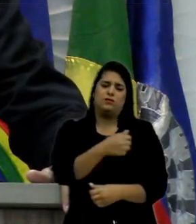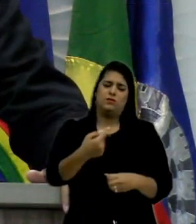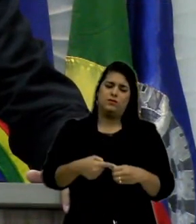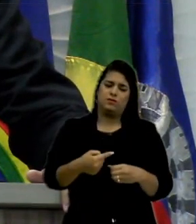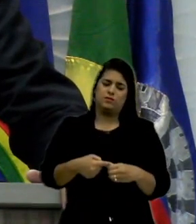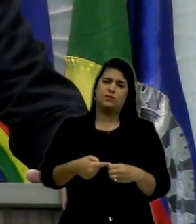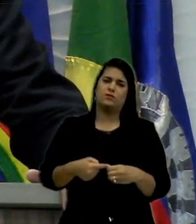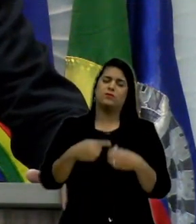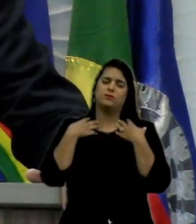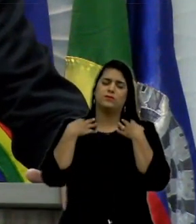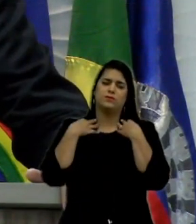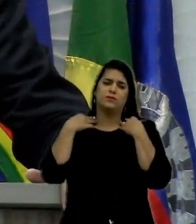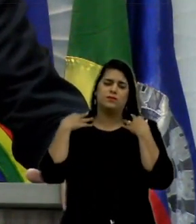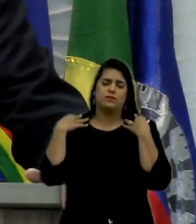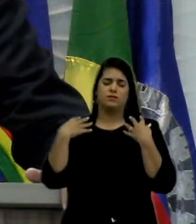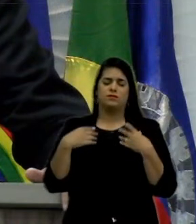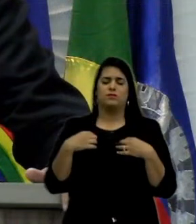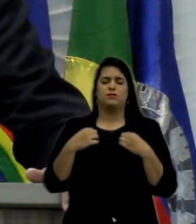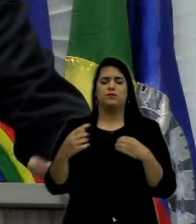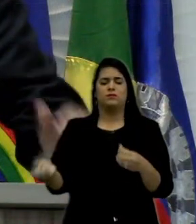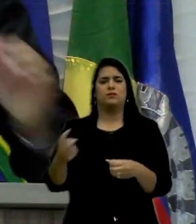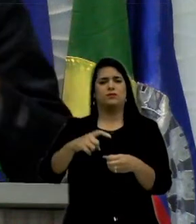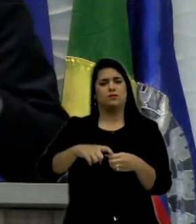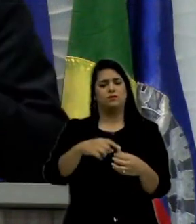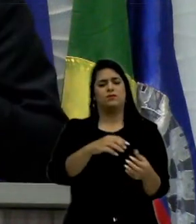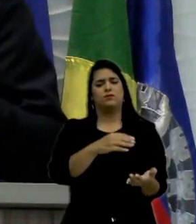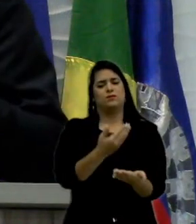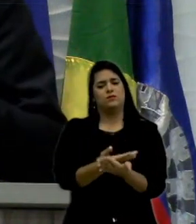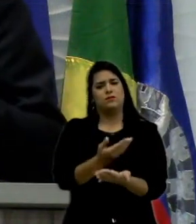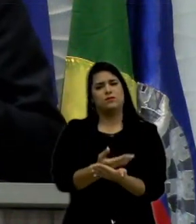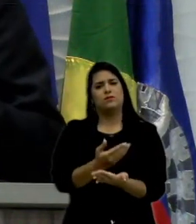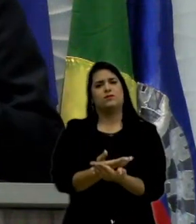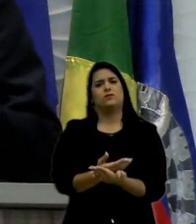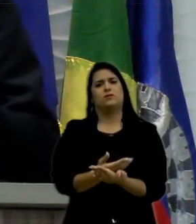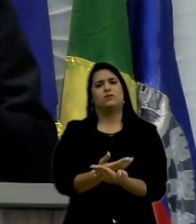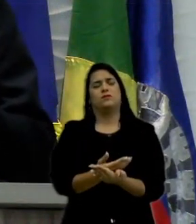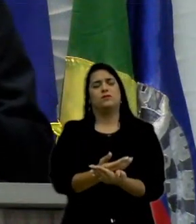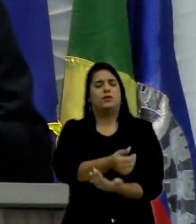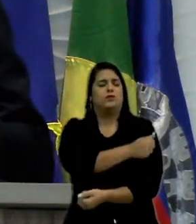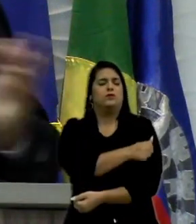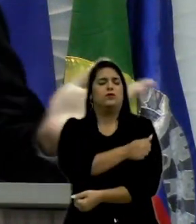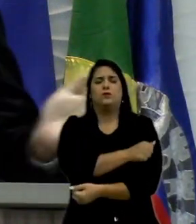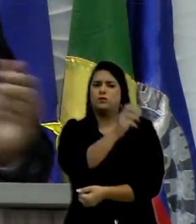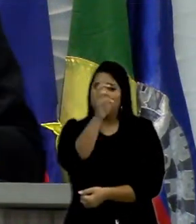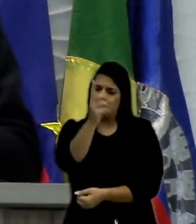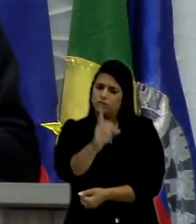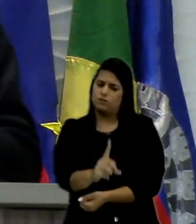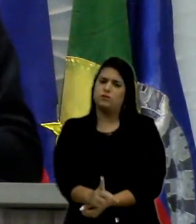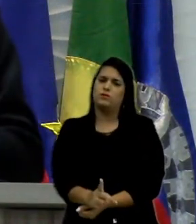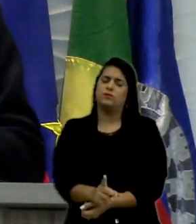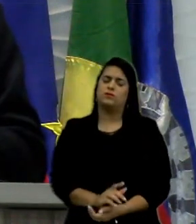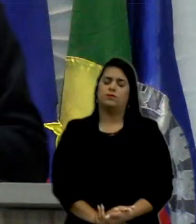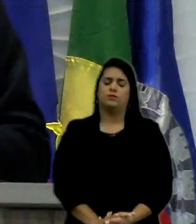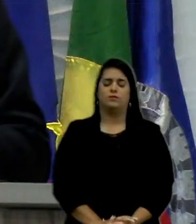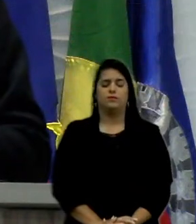município para voltar à sala de aula, os alunos especiais do nosso município.